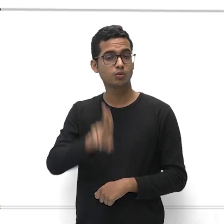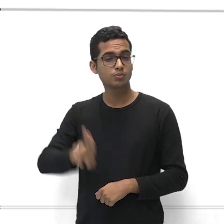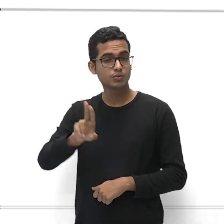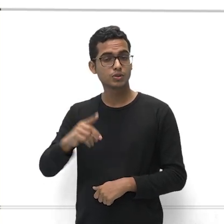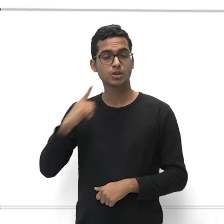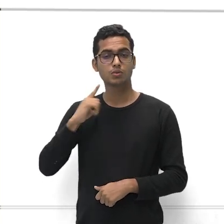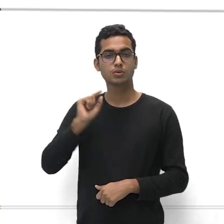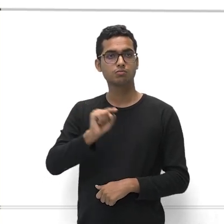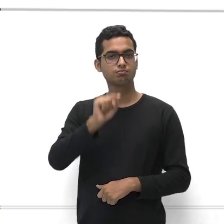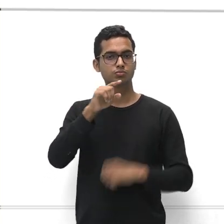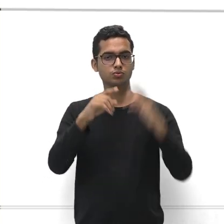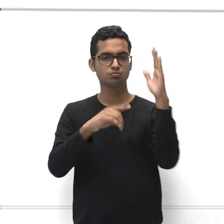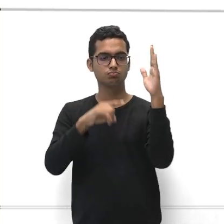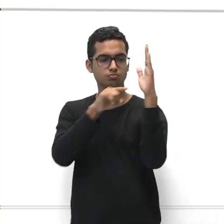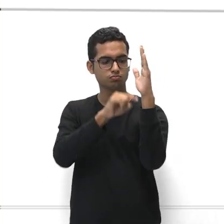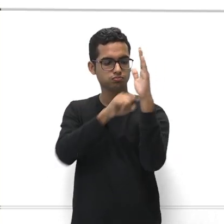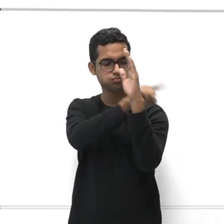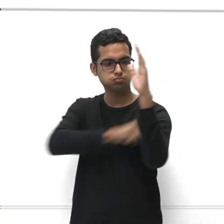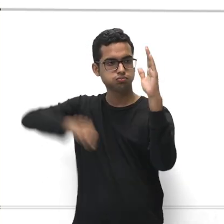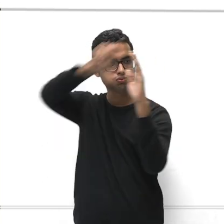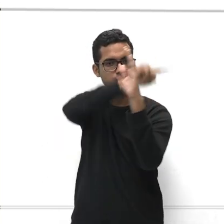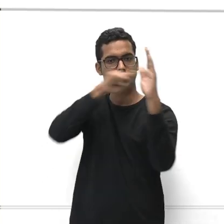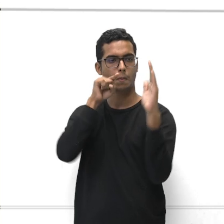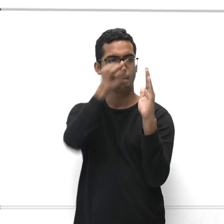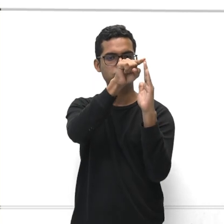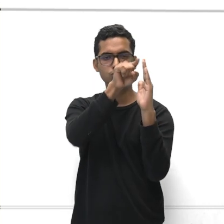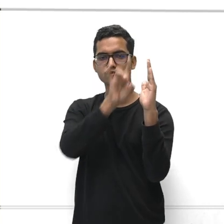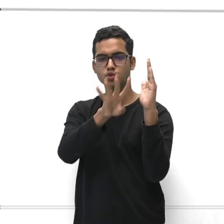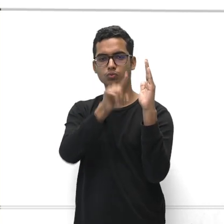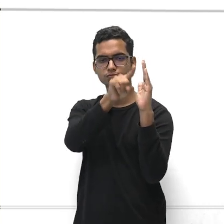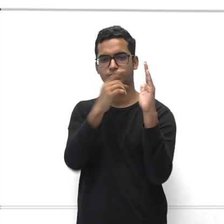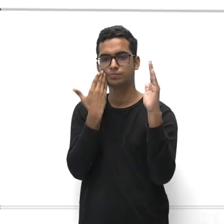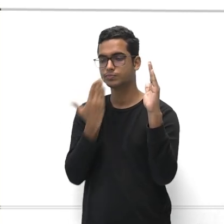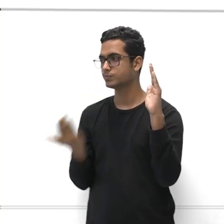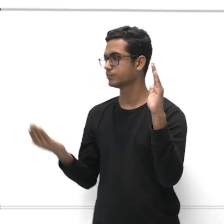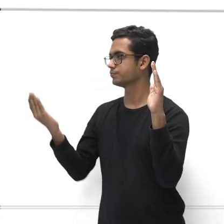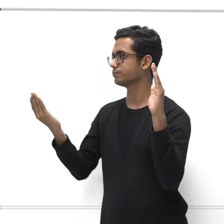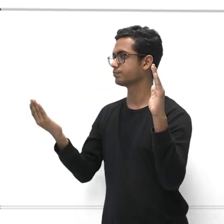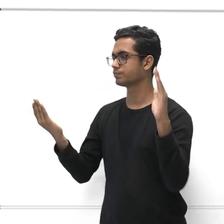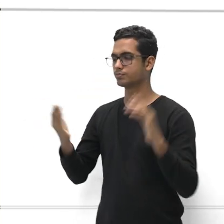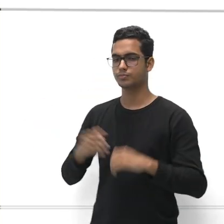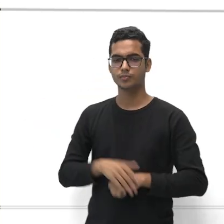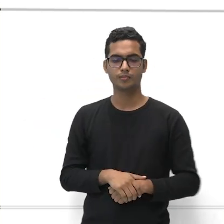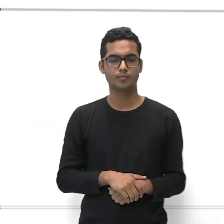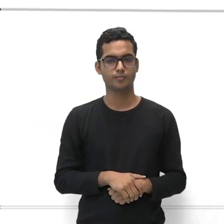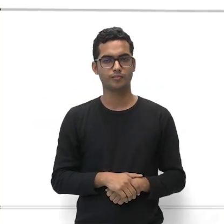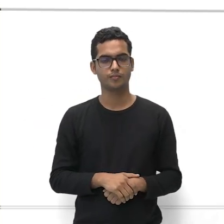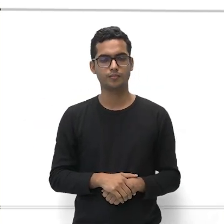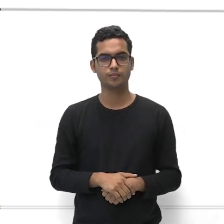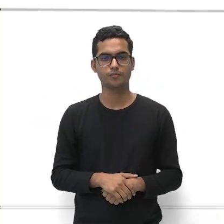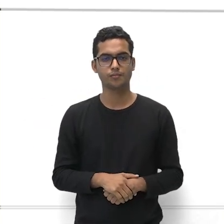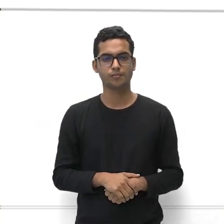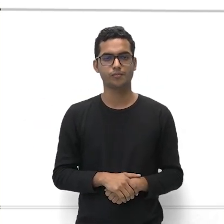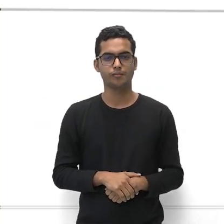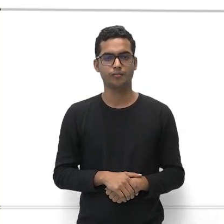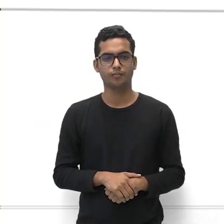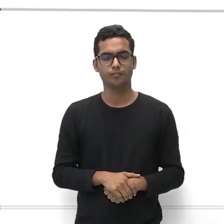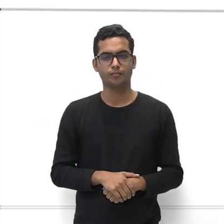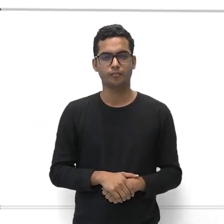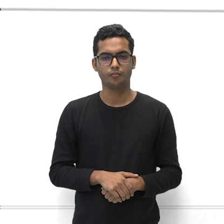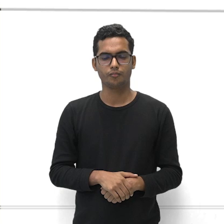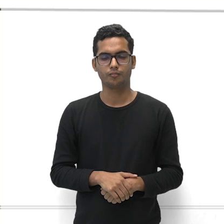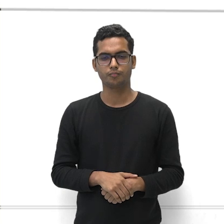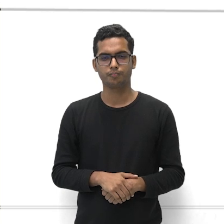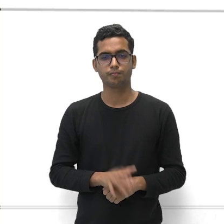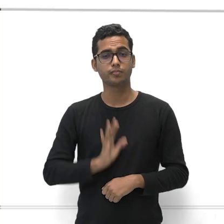coisa fazemos com a nossa outra reta suporte, que vai gerar esse ponto aqui. Bem, como nós